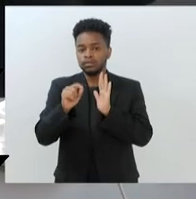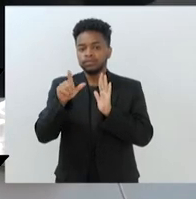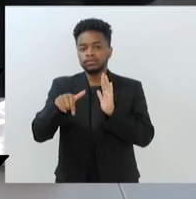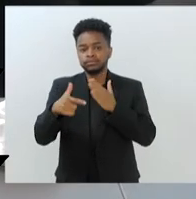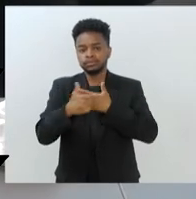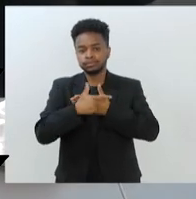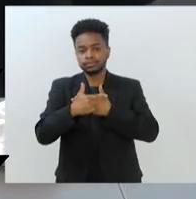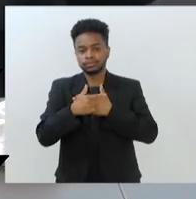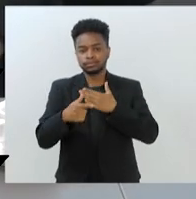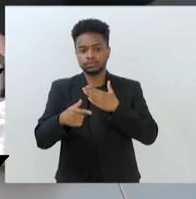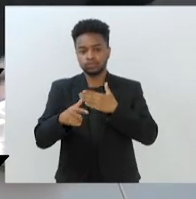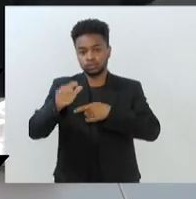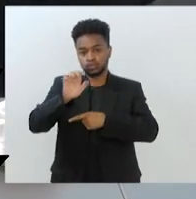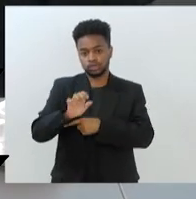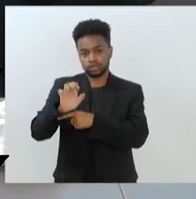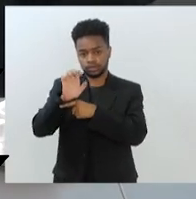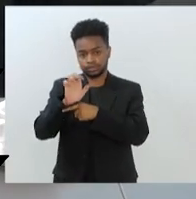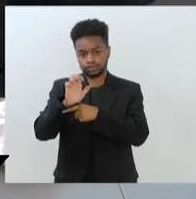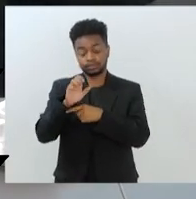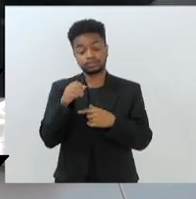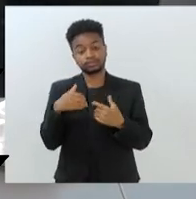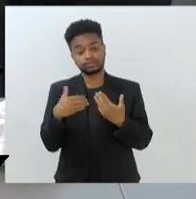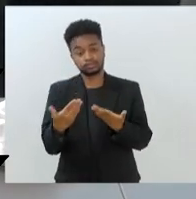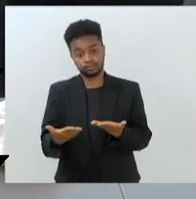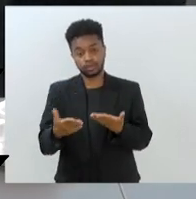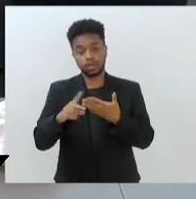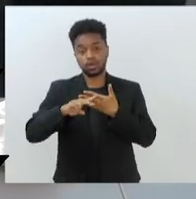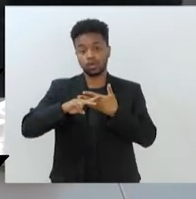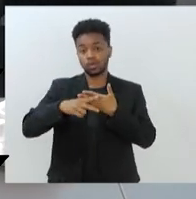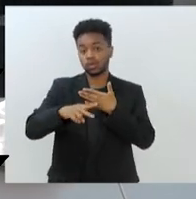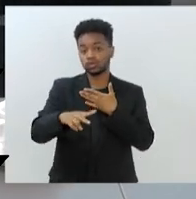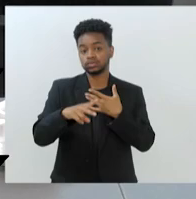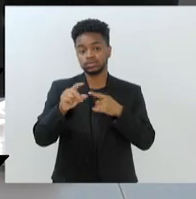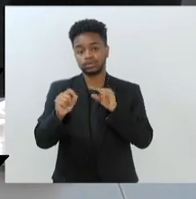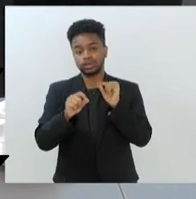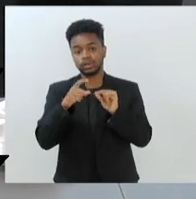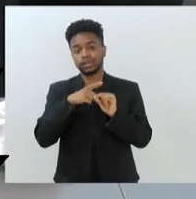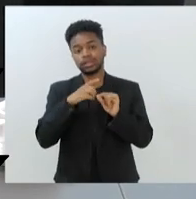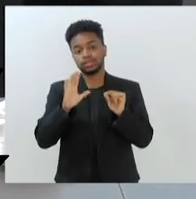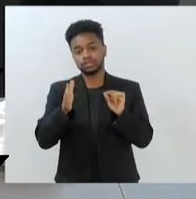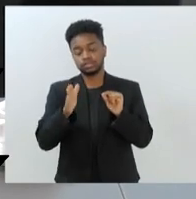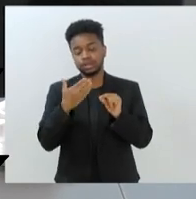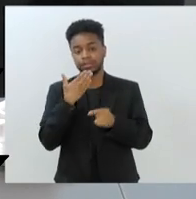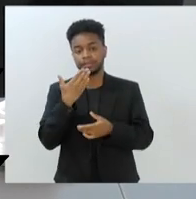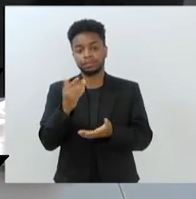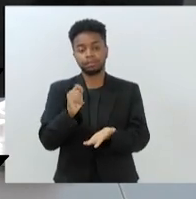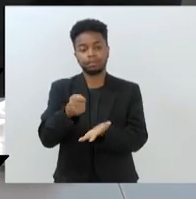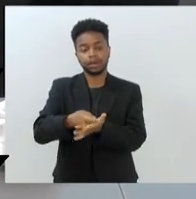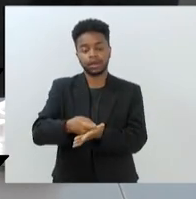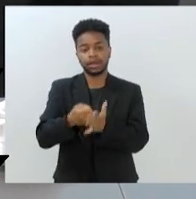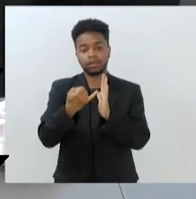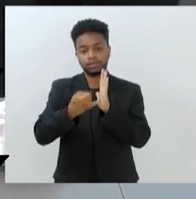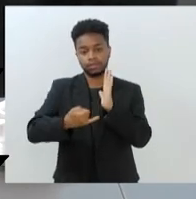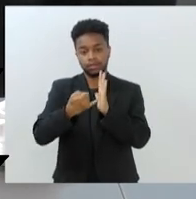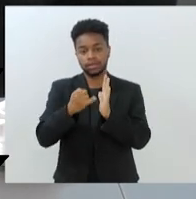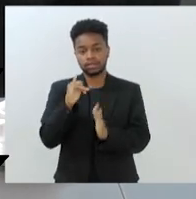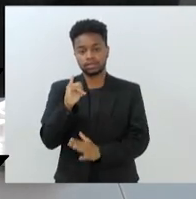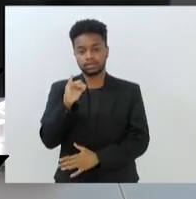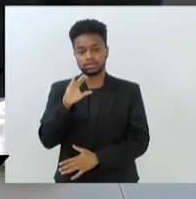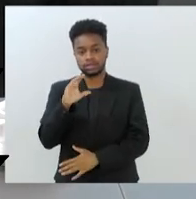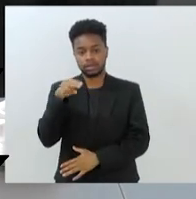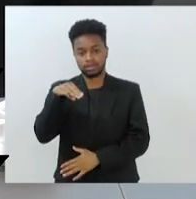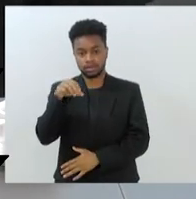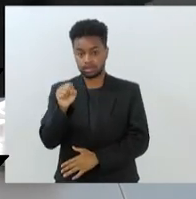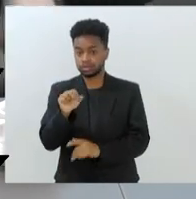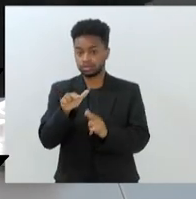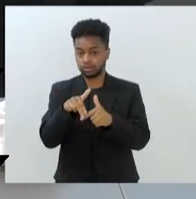de Estado. E, por via de consequência, já existe a cobrança do imposto, que é o ICMS, para